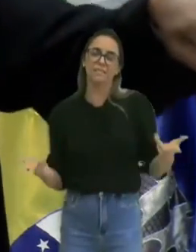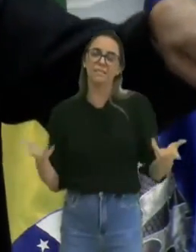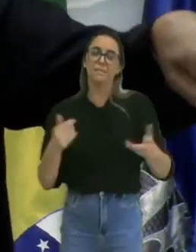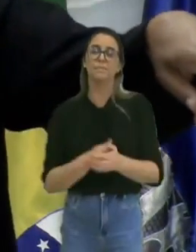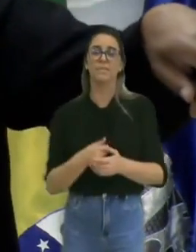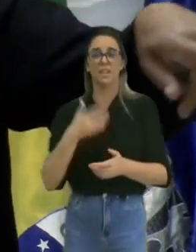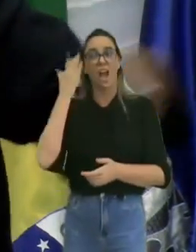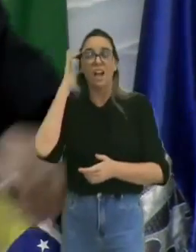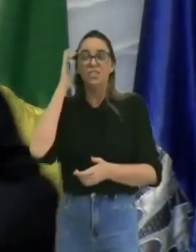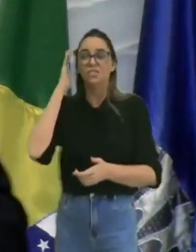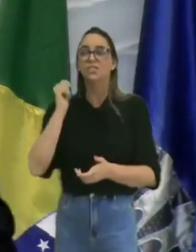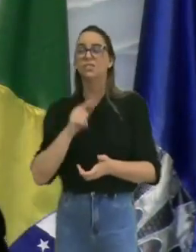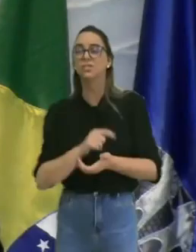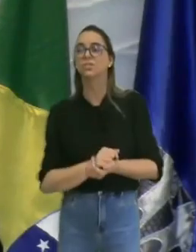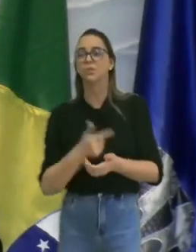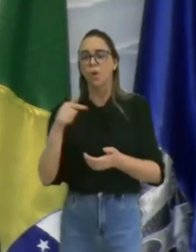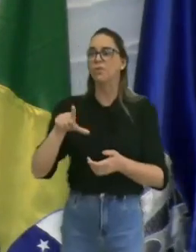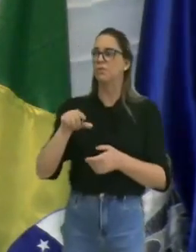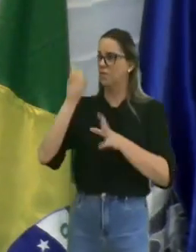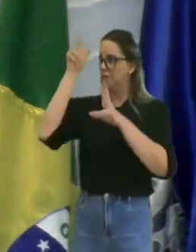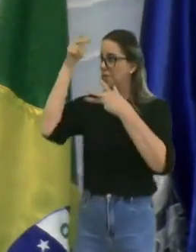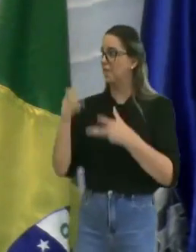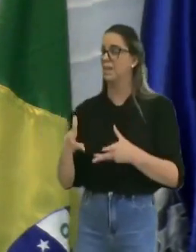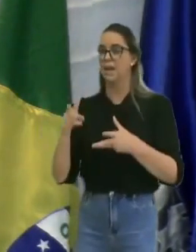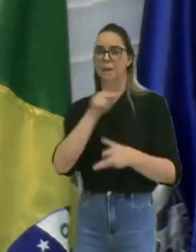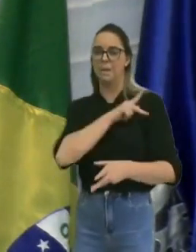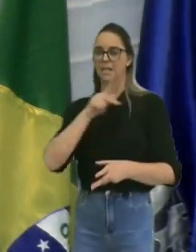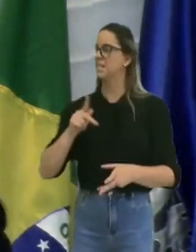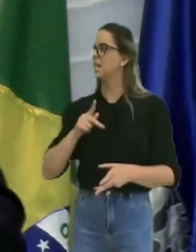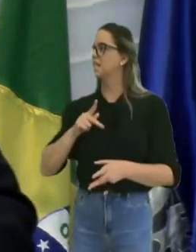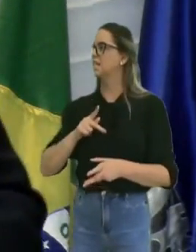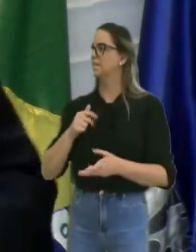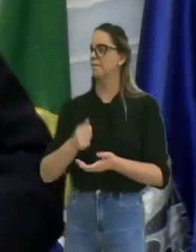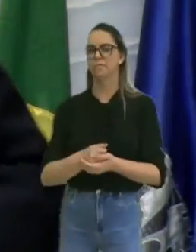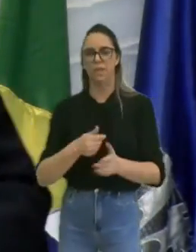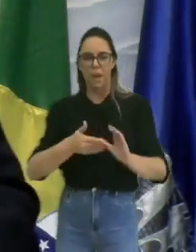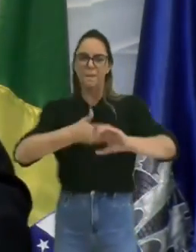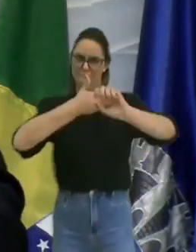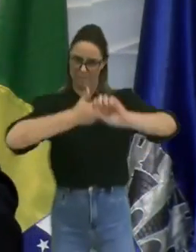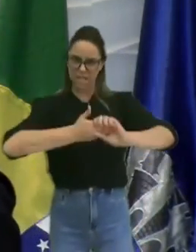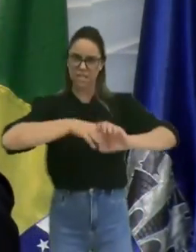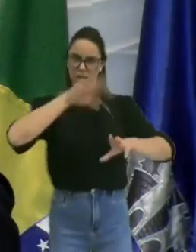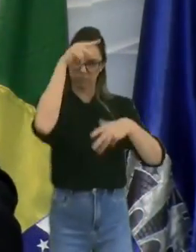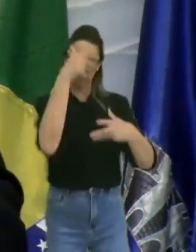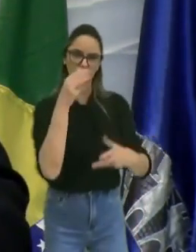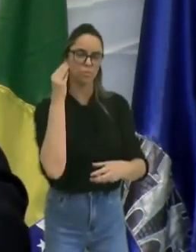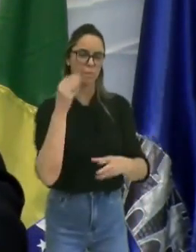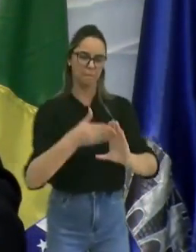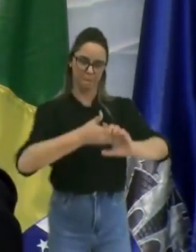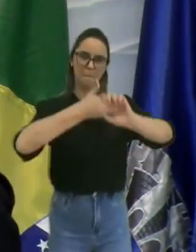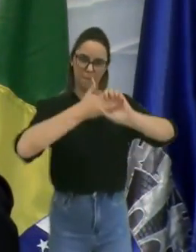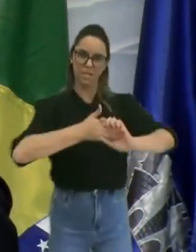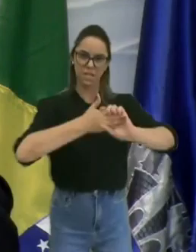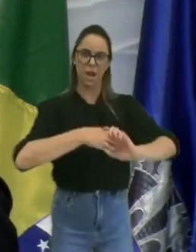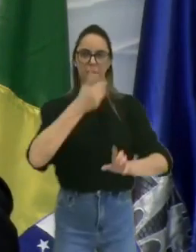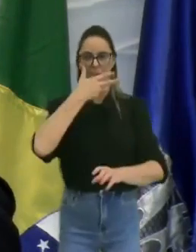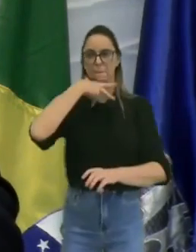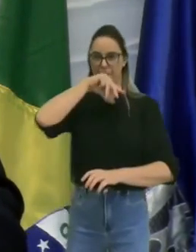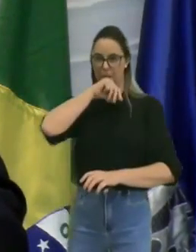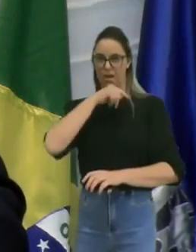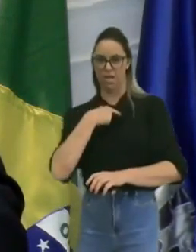Será se você vai botar o neto? Não, Vossa Excelência, presidente da Câmara. Benção, vou lá pedir a benção a Vossa Excelência, que agora é o meu pai que eu não tinha.